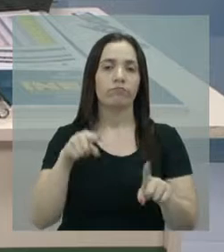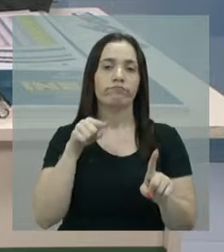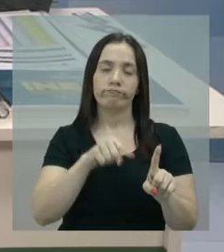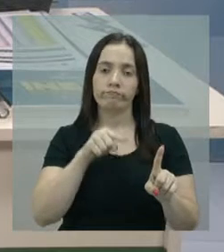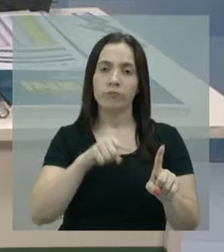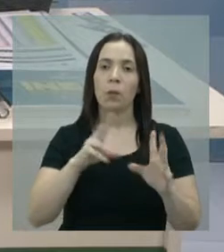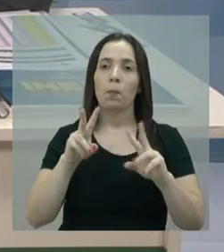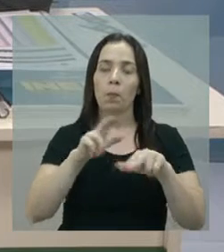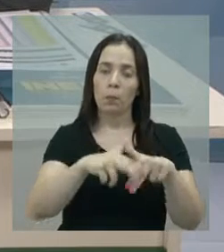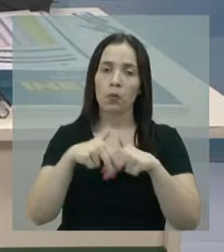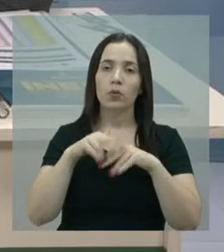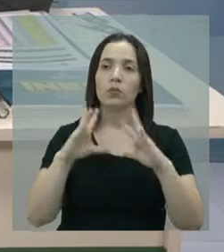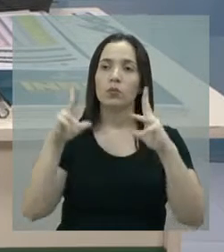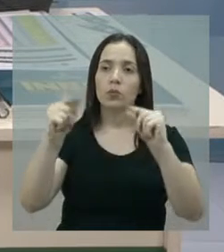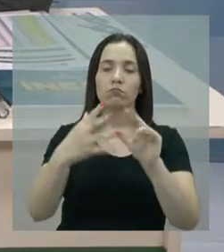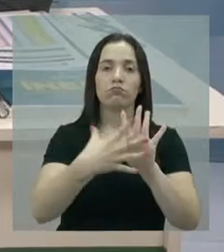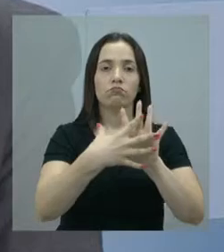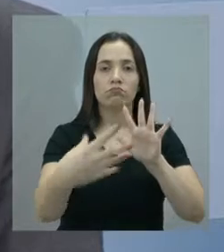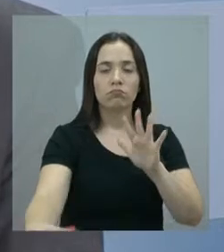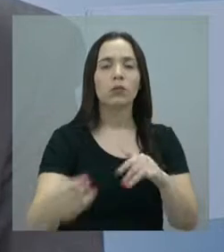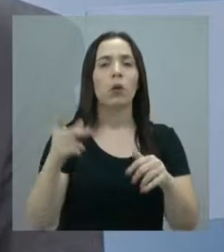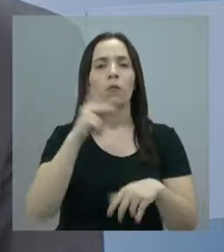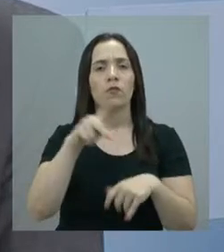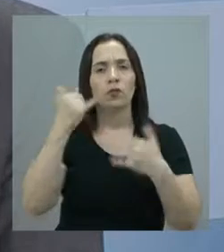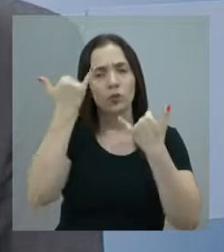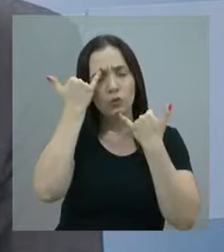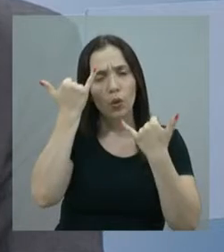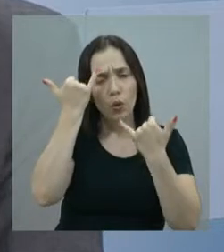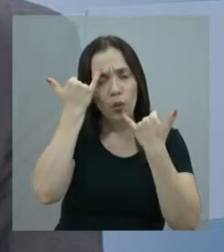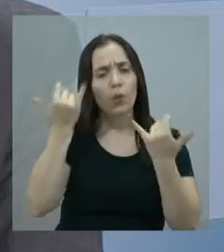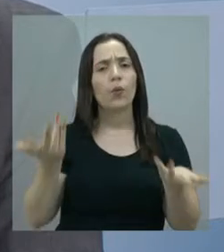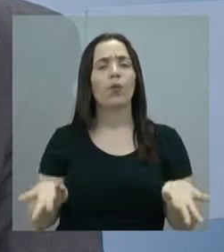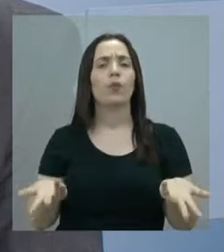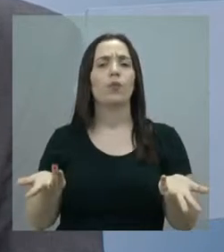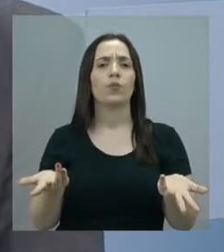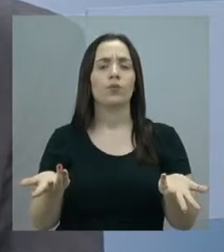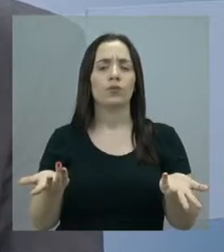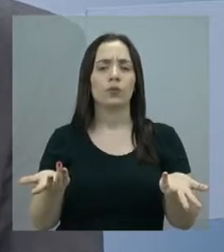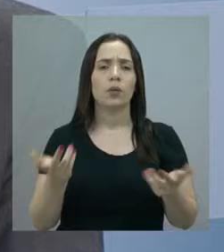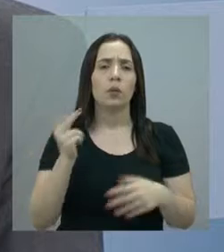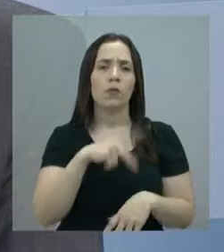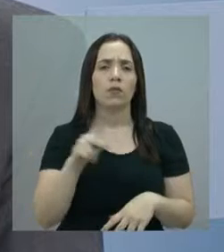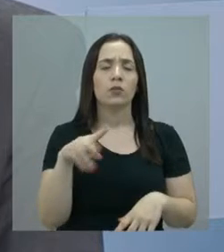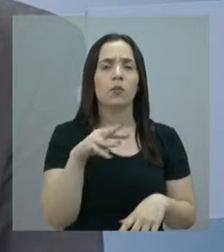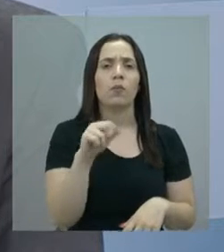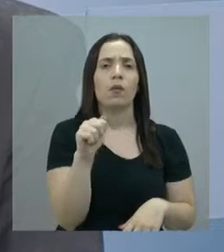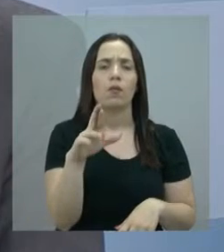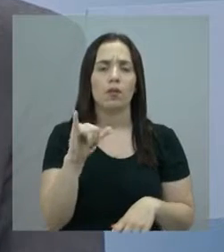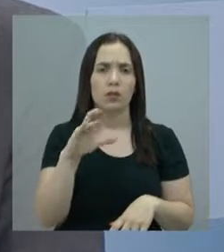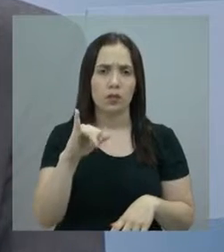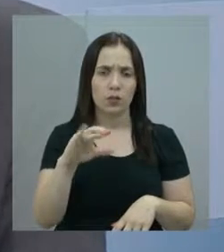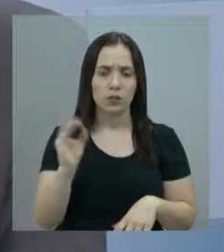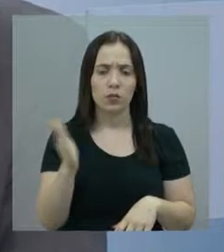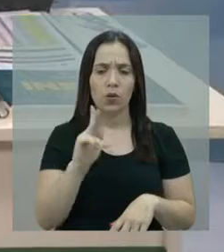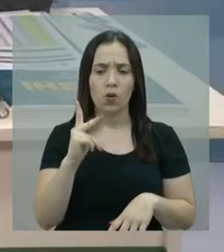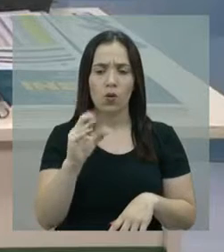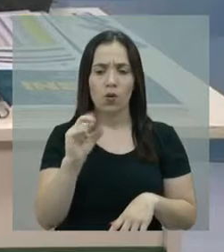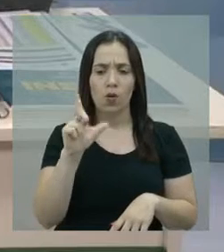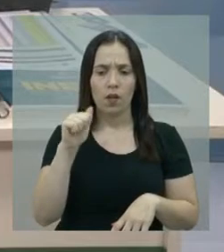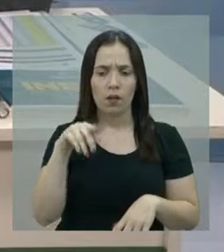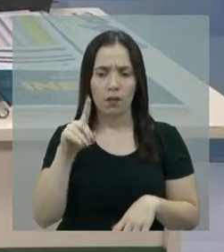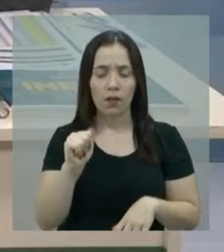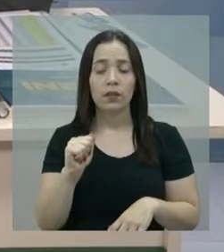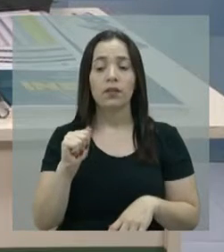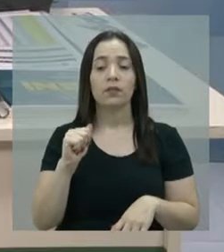a inspiração da professora Isolda, do professor Maurício Edgar Linhares, Holanda. Que é pai de um ex-presidente